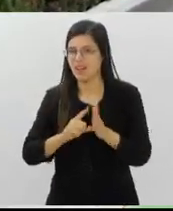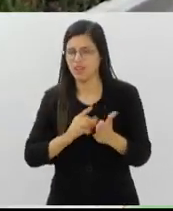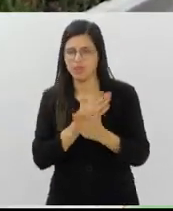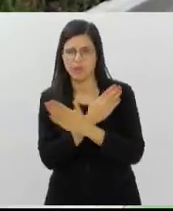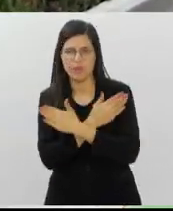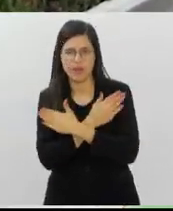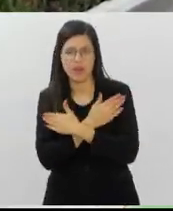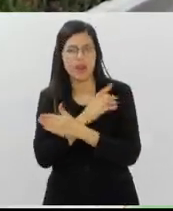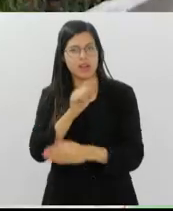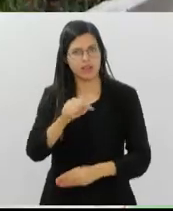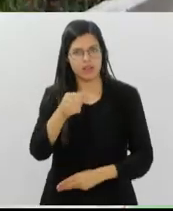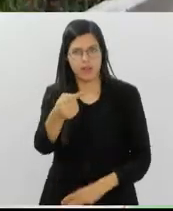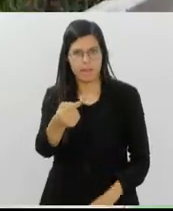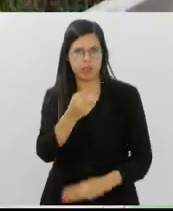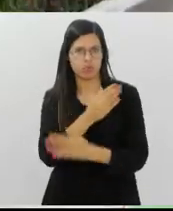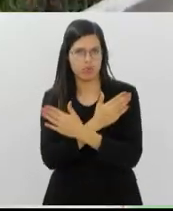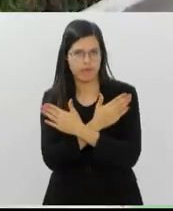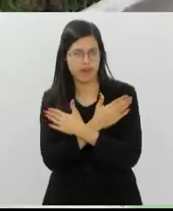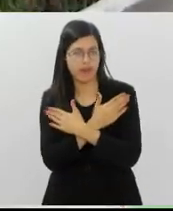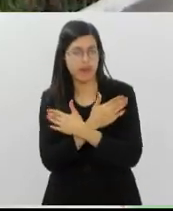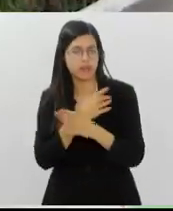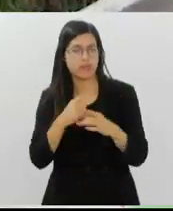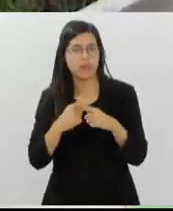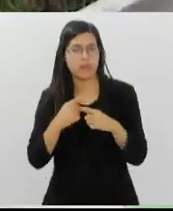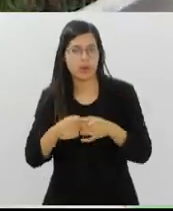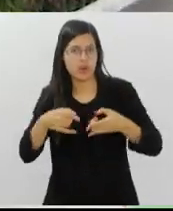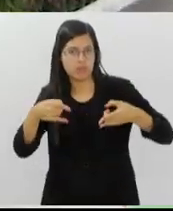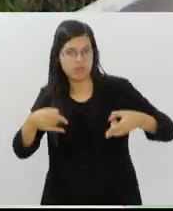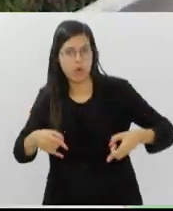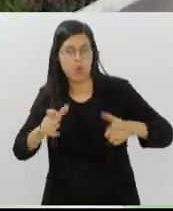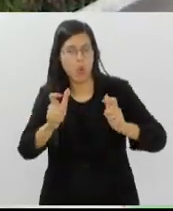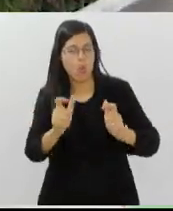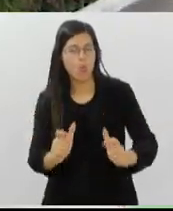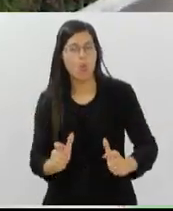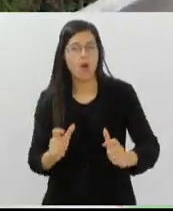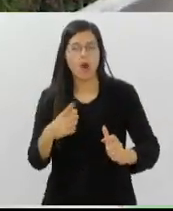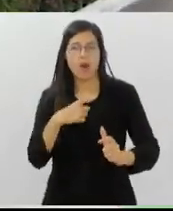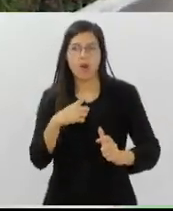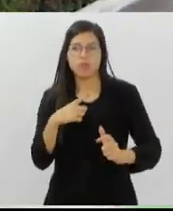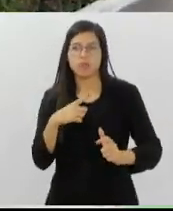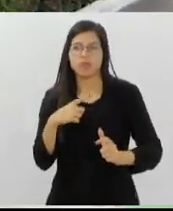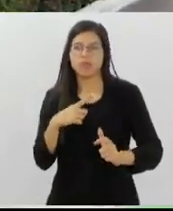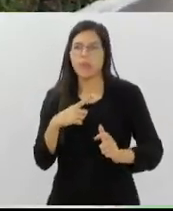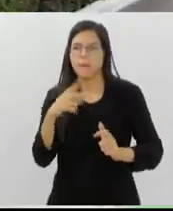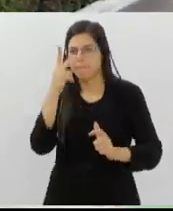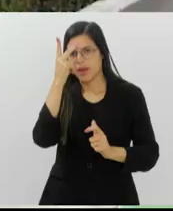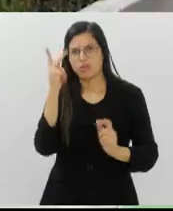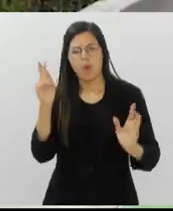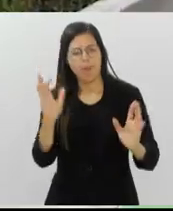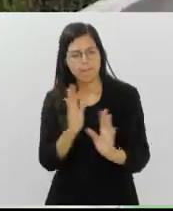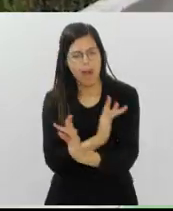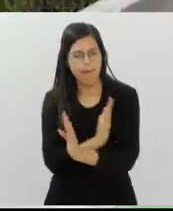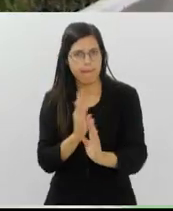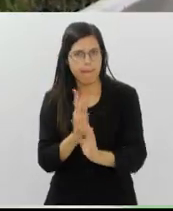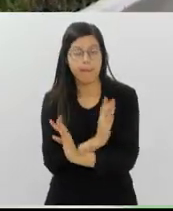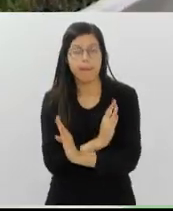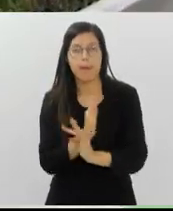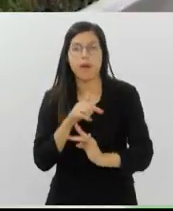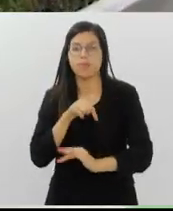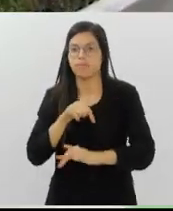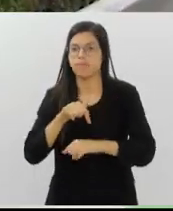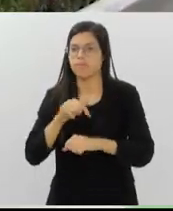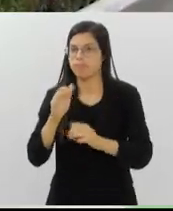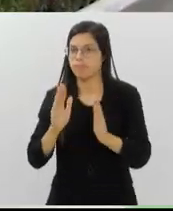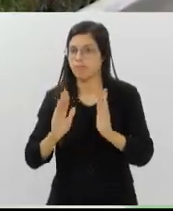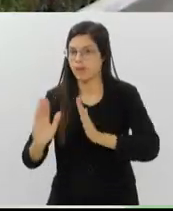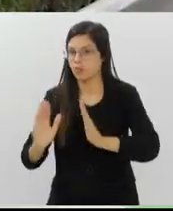e pós-finados, justamente porque os cemitérios são locais onde a gente tem um grande fluxo de pessoas, principalmente nessa época do